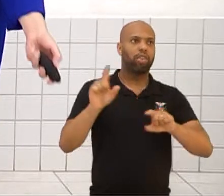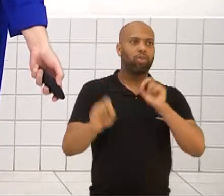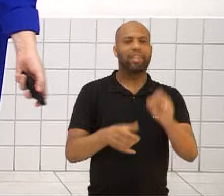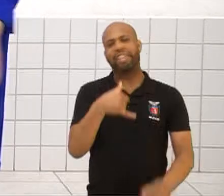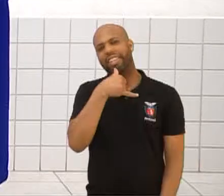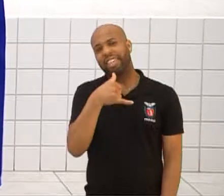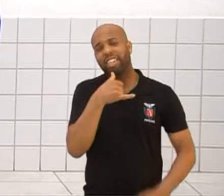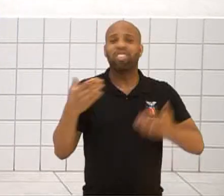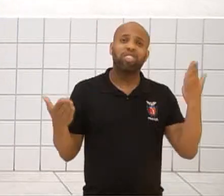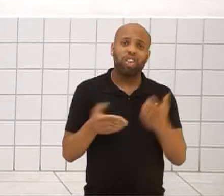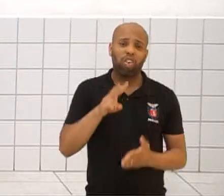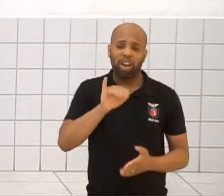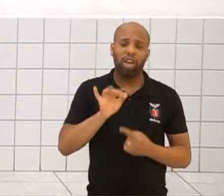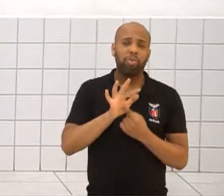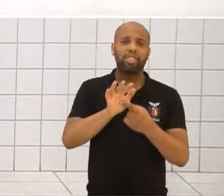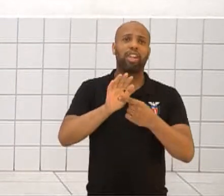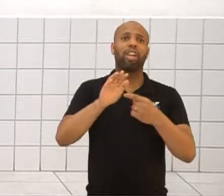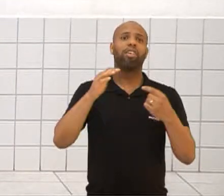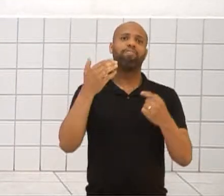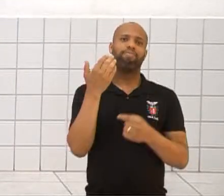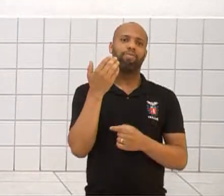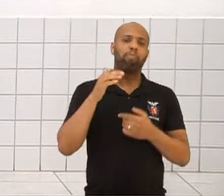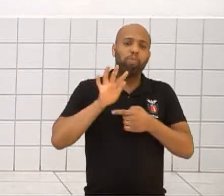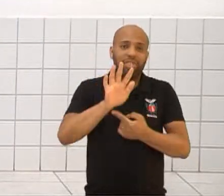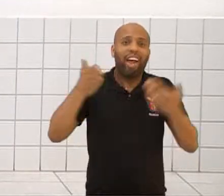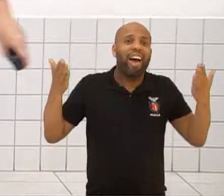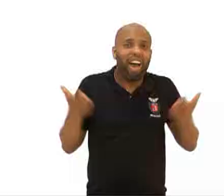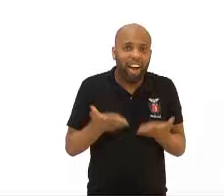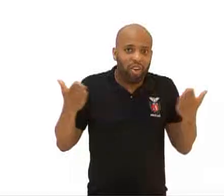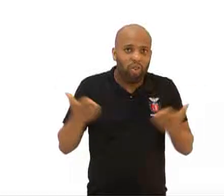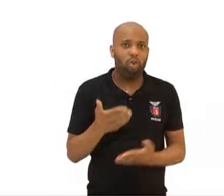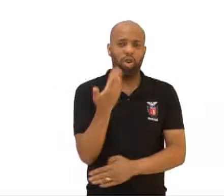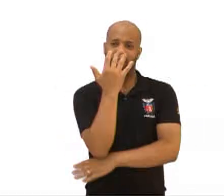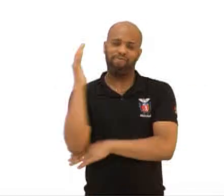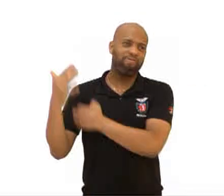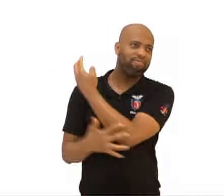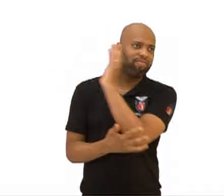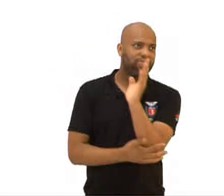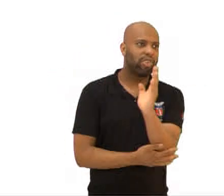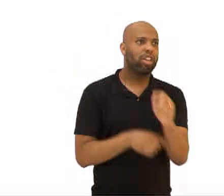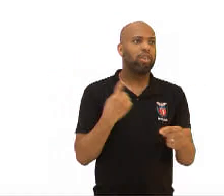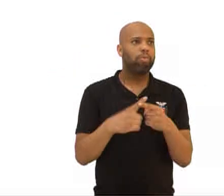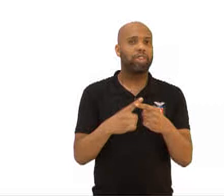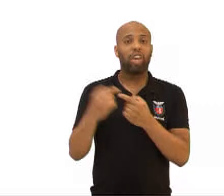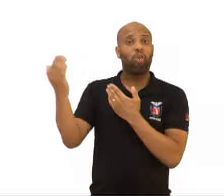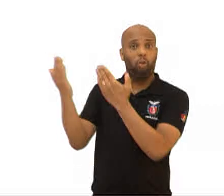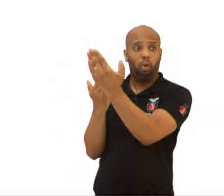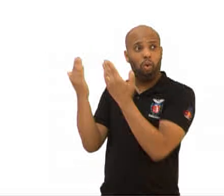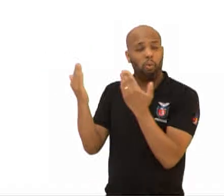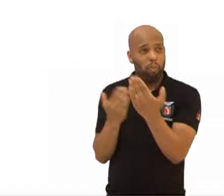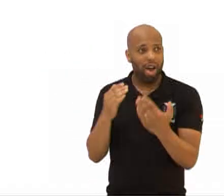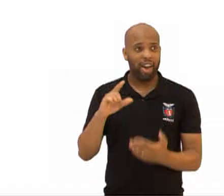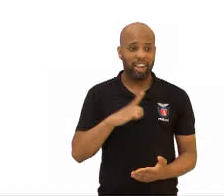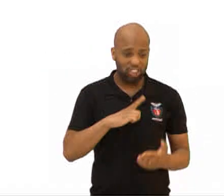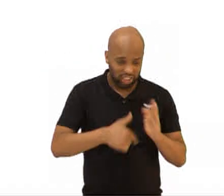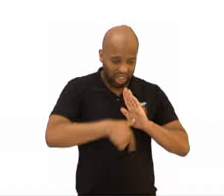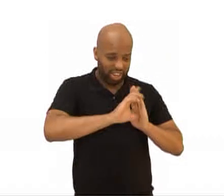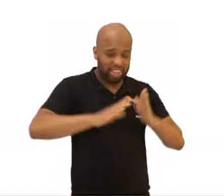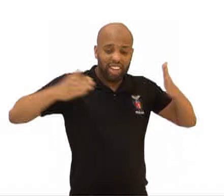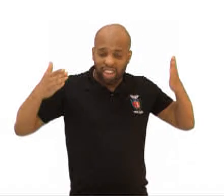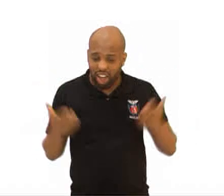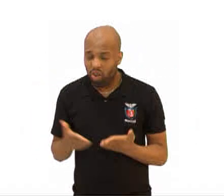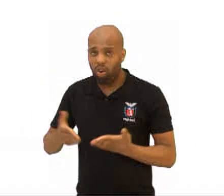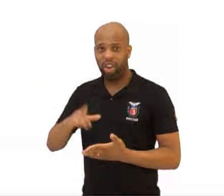vem na sequência, que é a vegetação hoje atual. Nós já vimos isso em aula. Então, comparando o que nós temos de